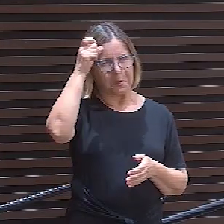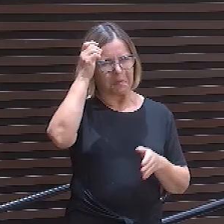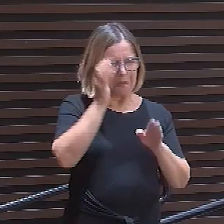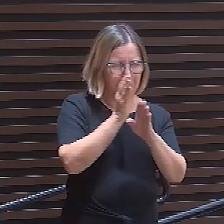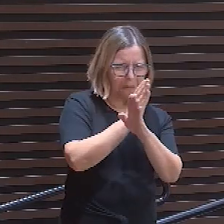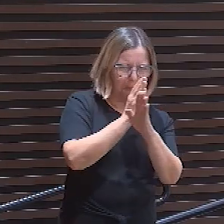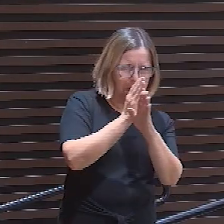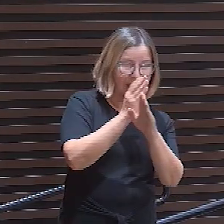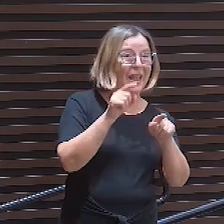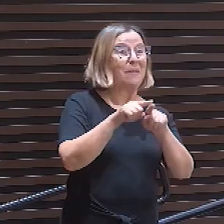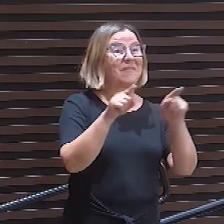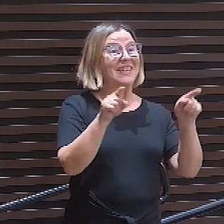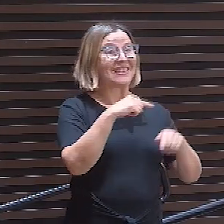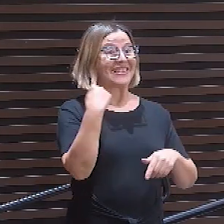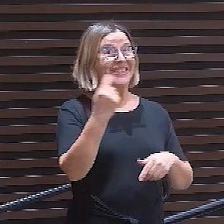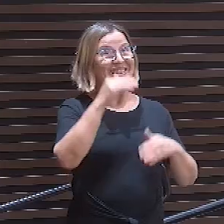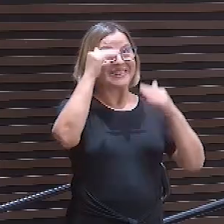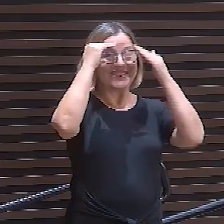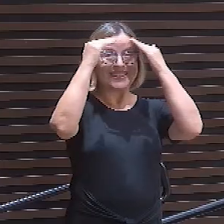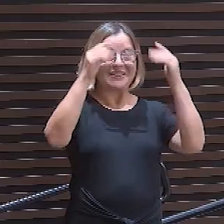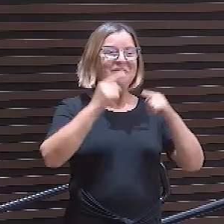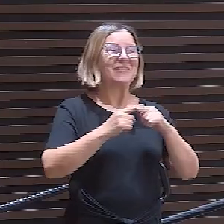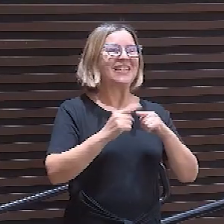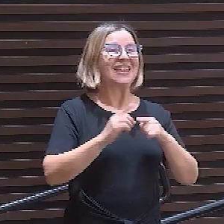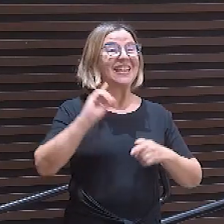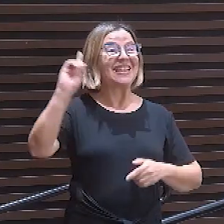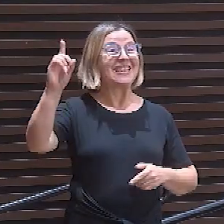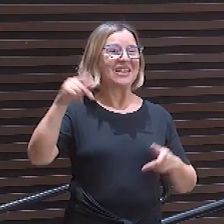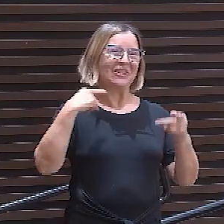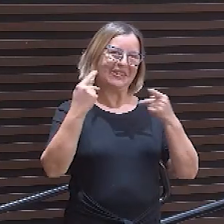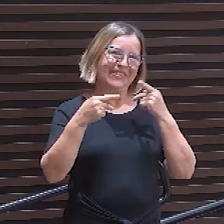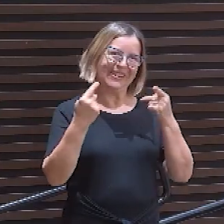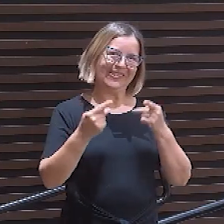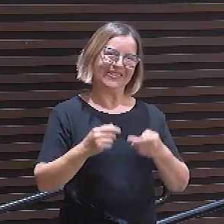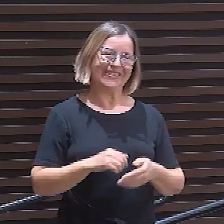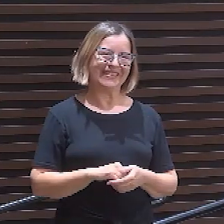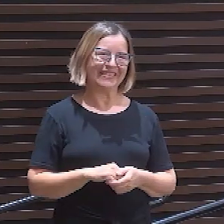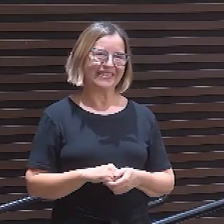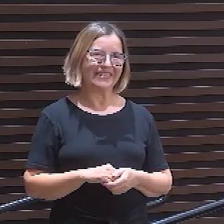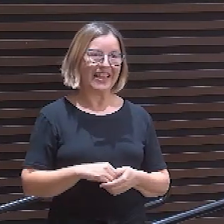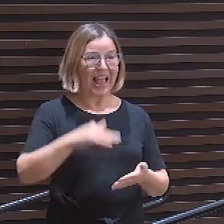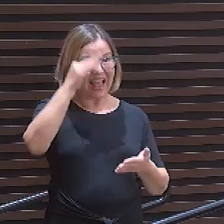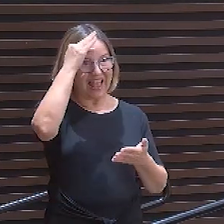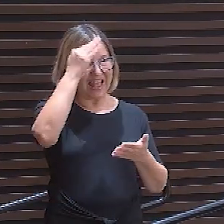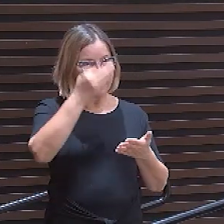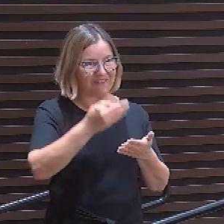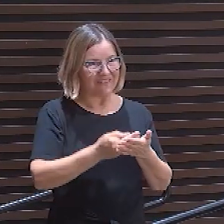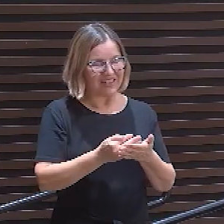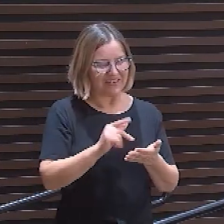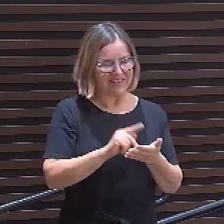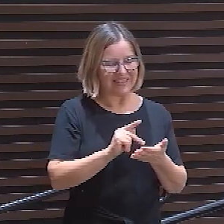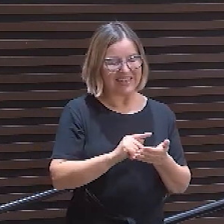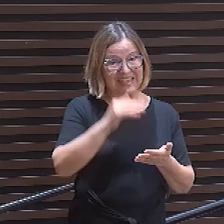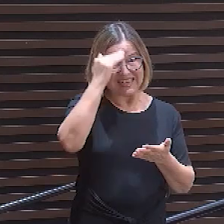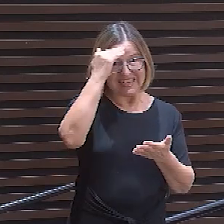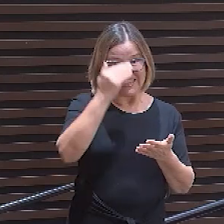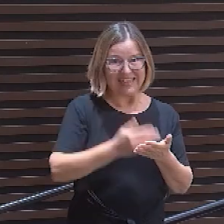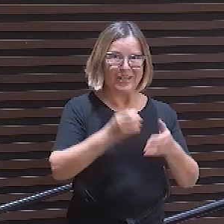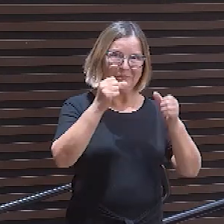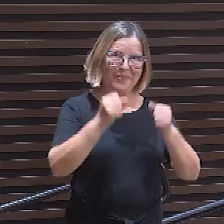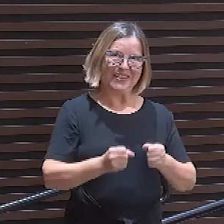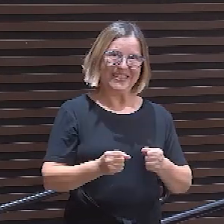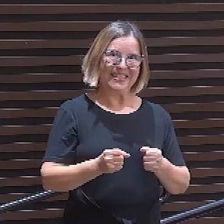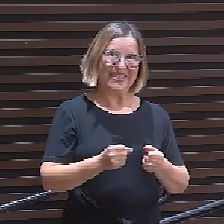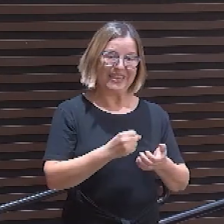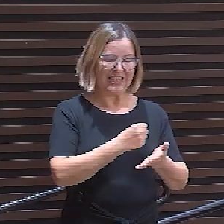nós obedecemos porque foi Deus quem falou. A fé verdadeira crê no poder do sangue de Cristo